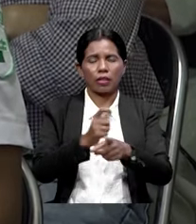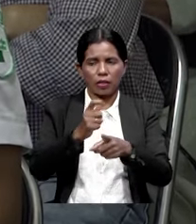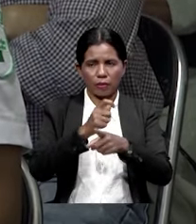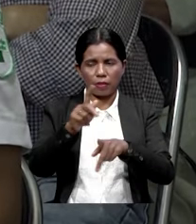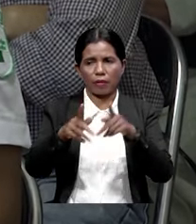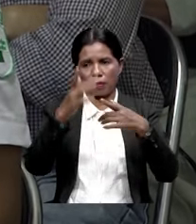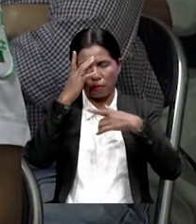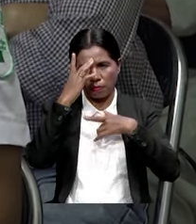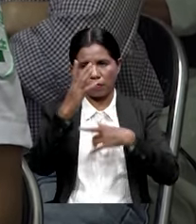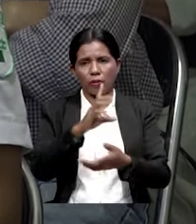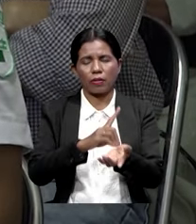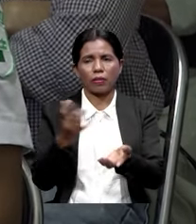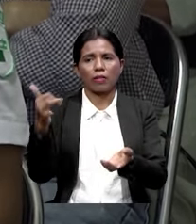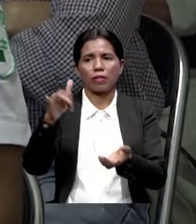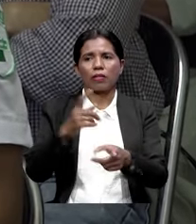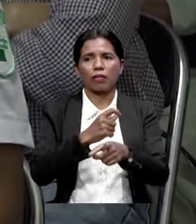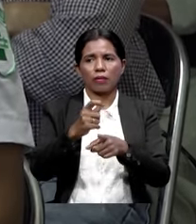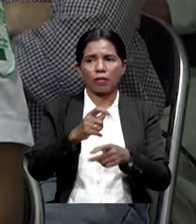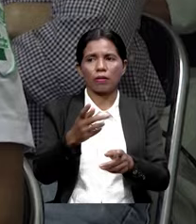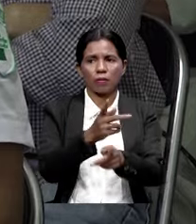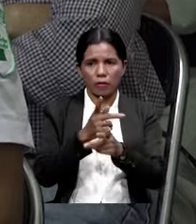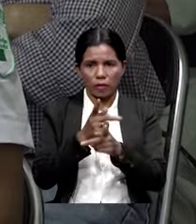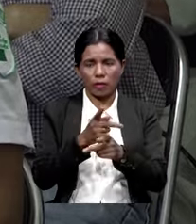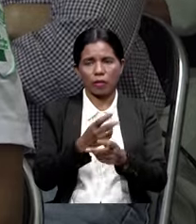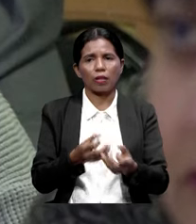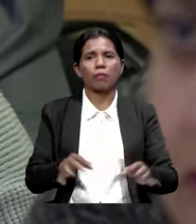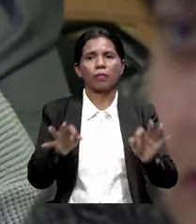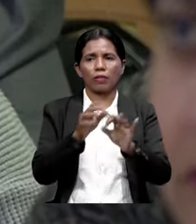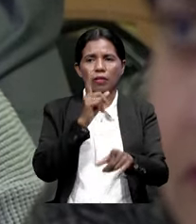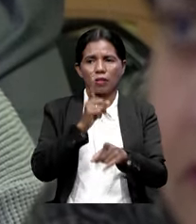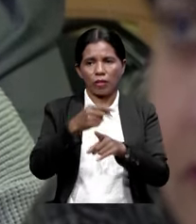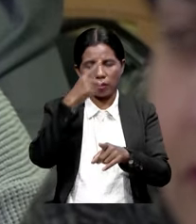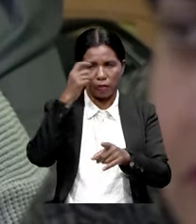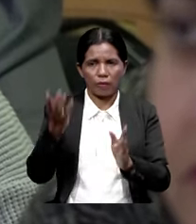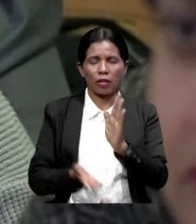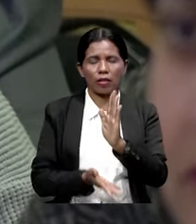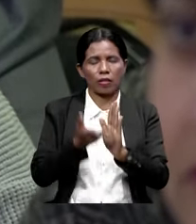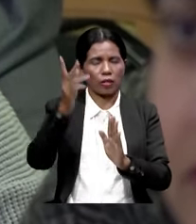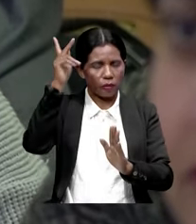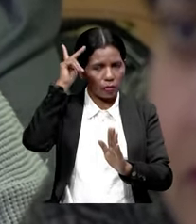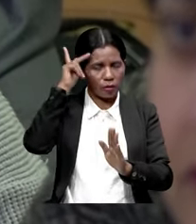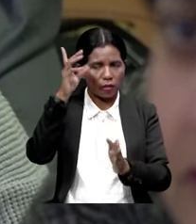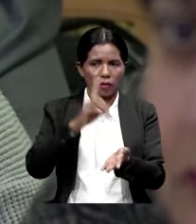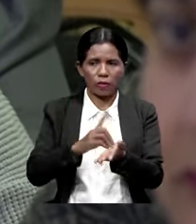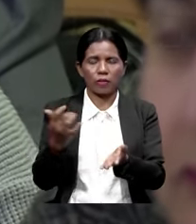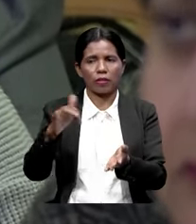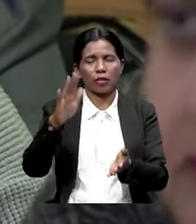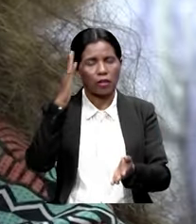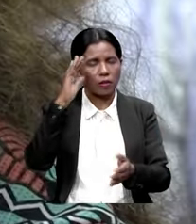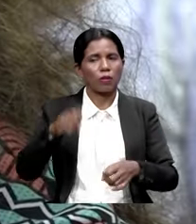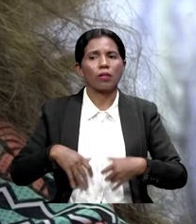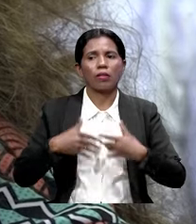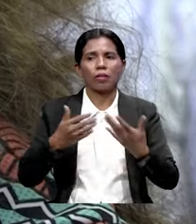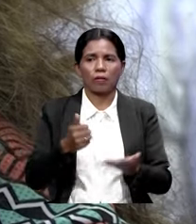pessoal saúde atetem treinamento cuidado paliativo sne importante tebes tamba bele hasa conhecimento médico siranian o insamak bele